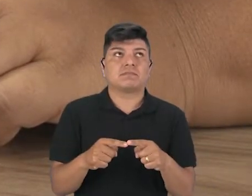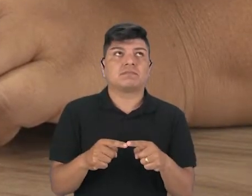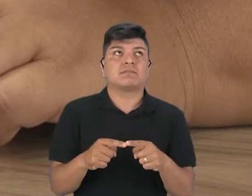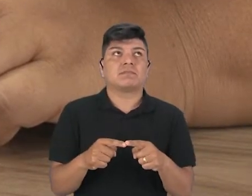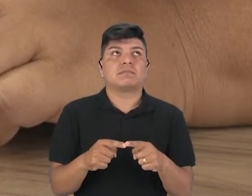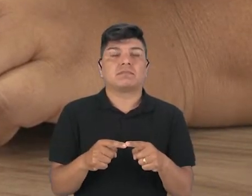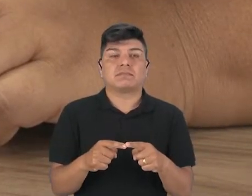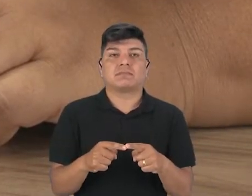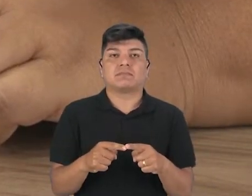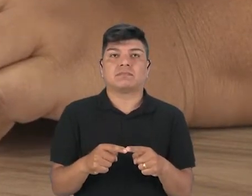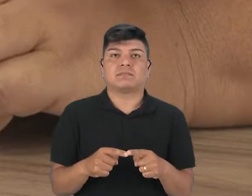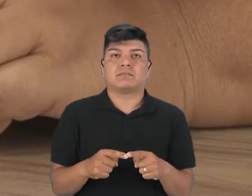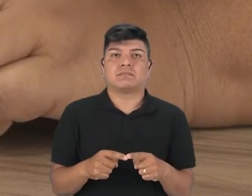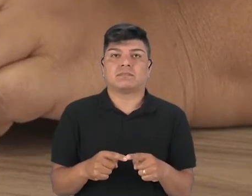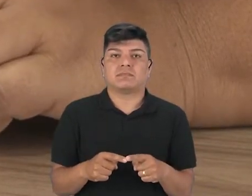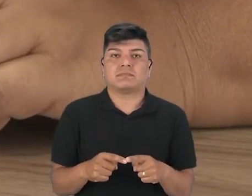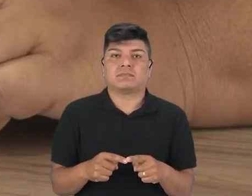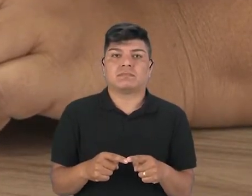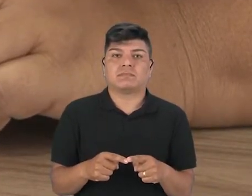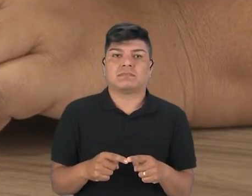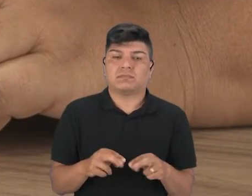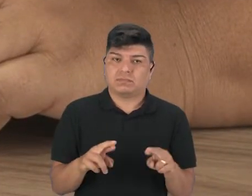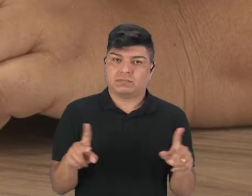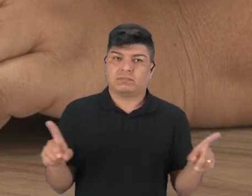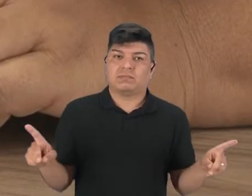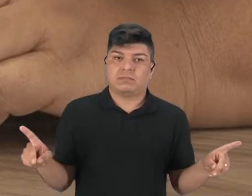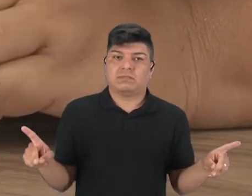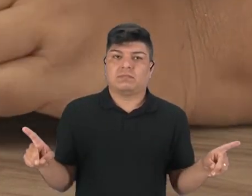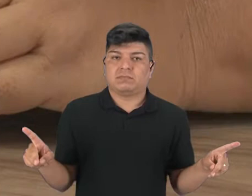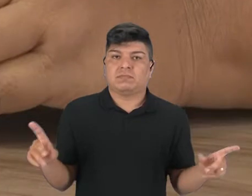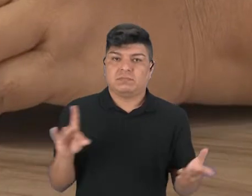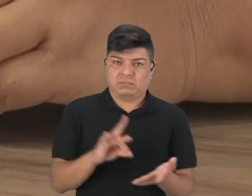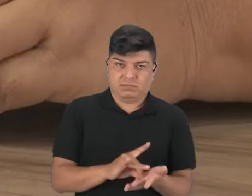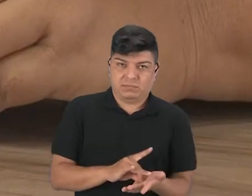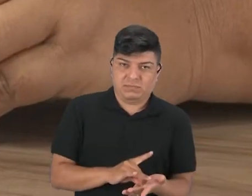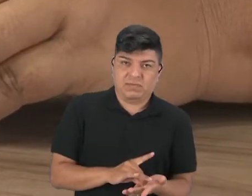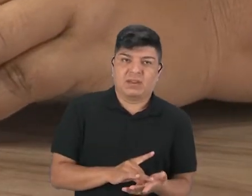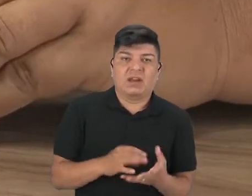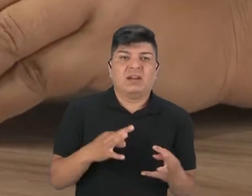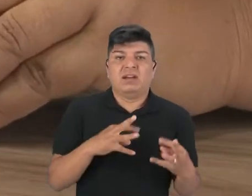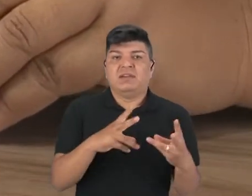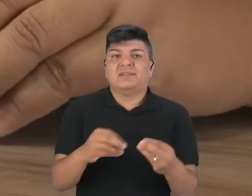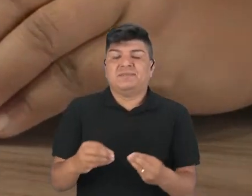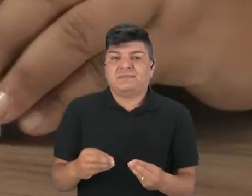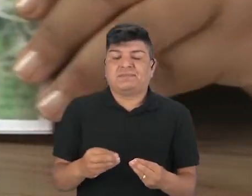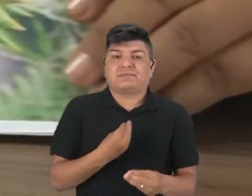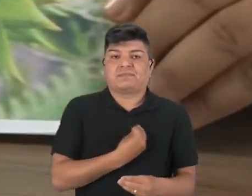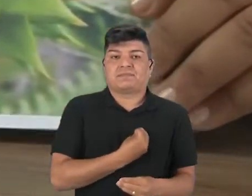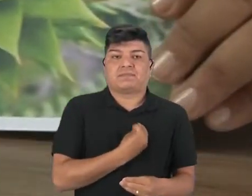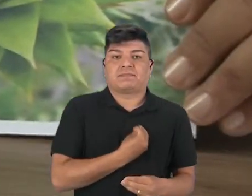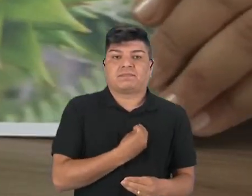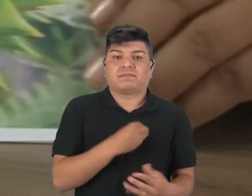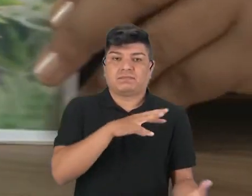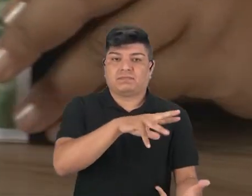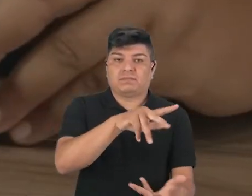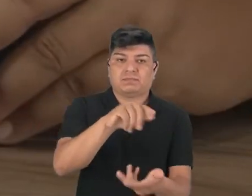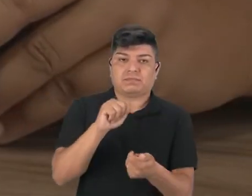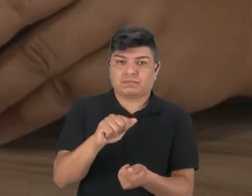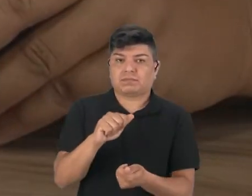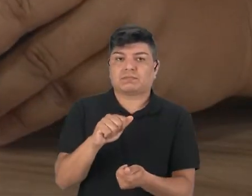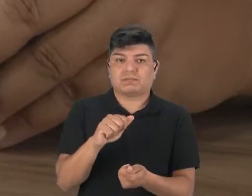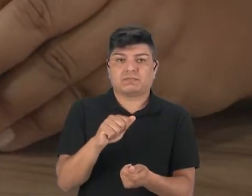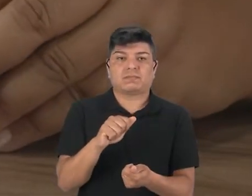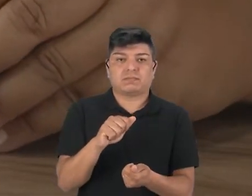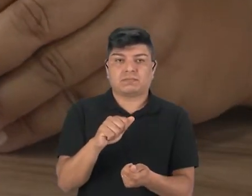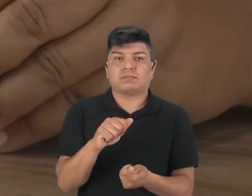gente. Então, bastante diferente, não é? Então, tudo que existe na Terra, no nosso